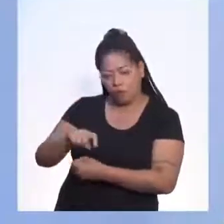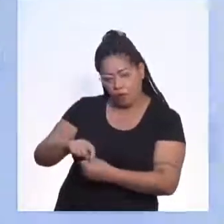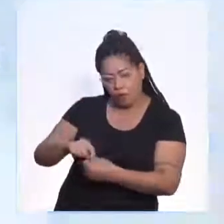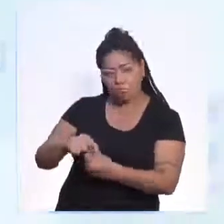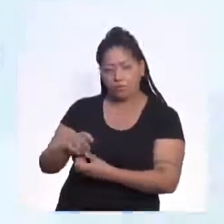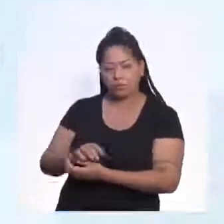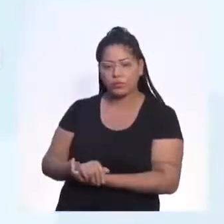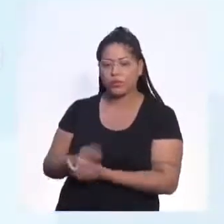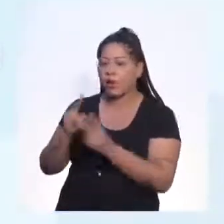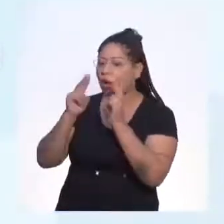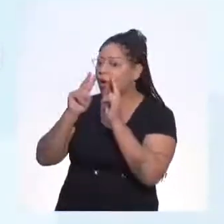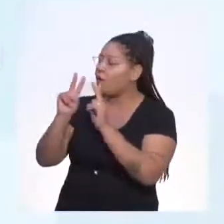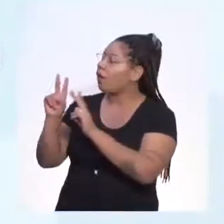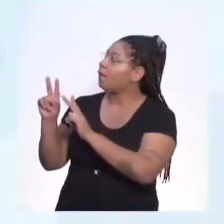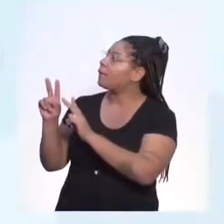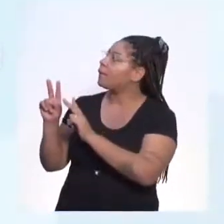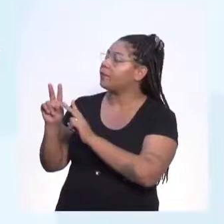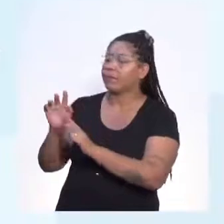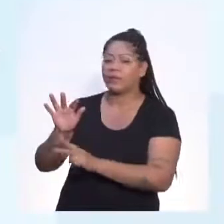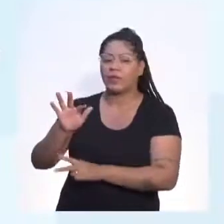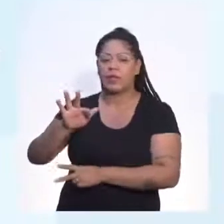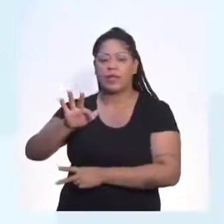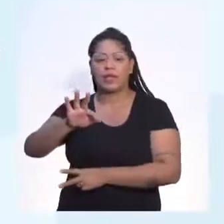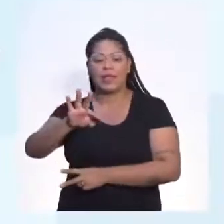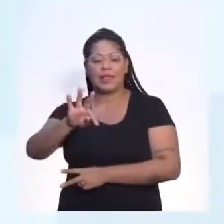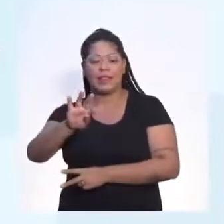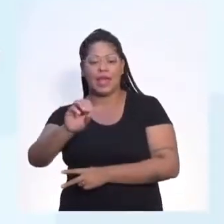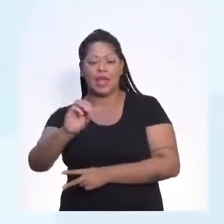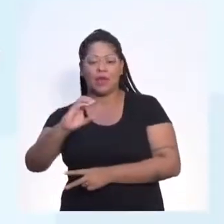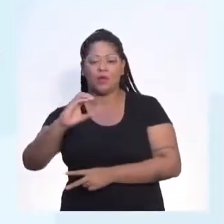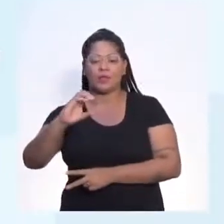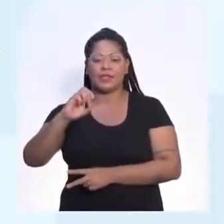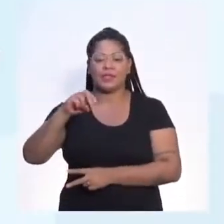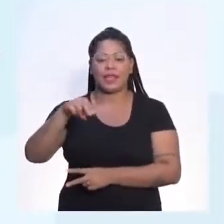na tela para vocês. Teocentrismo e